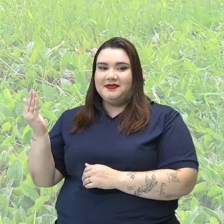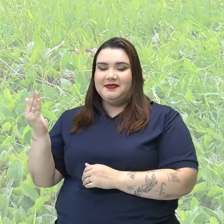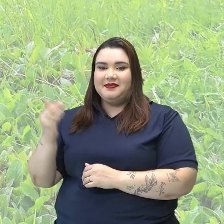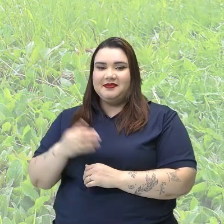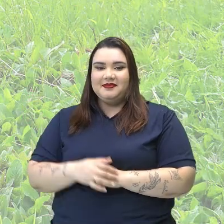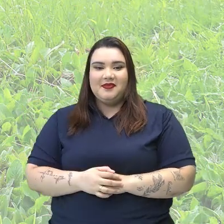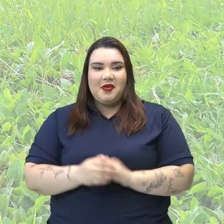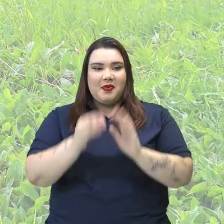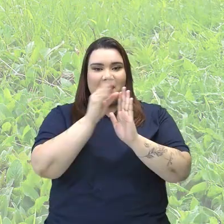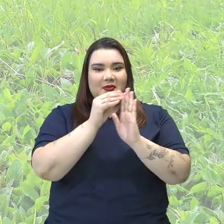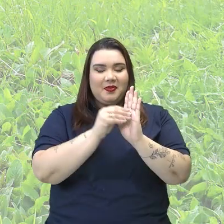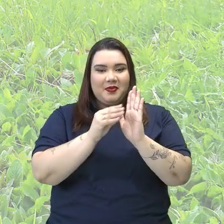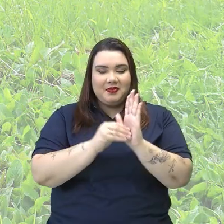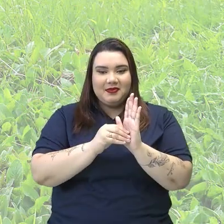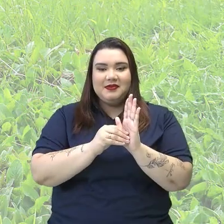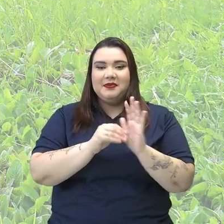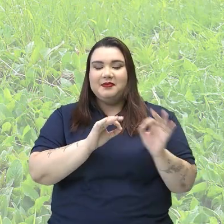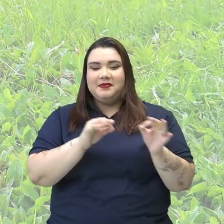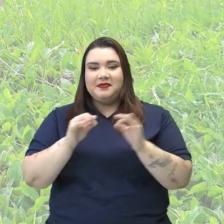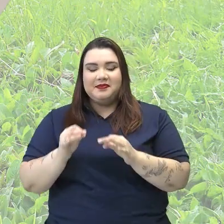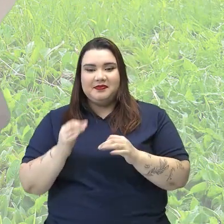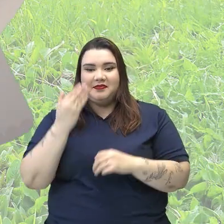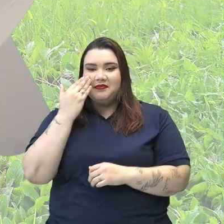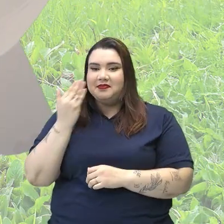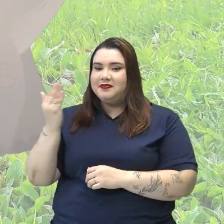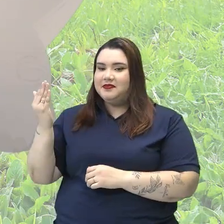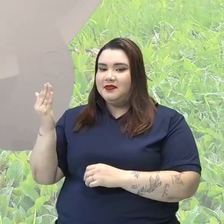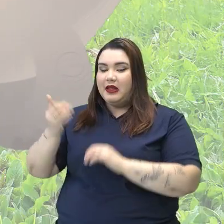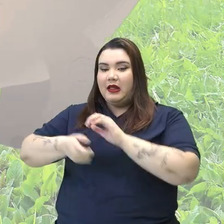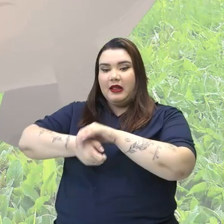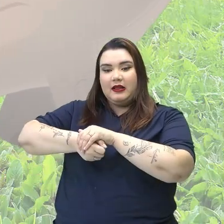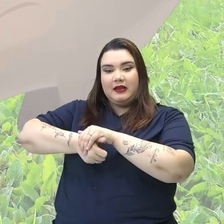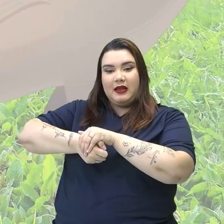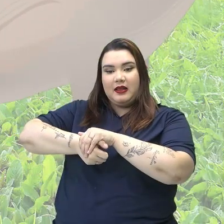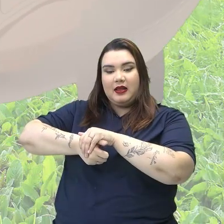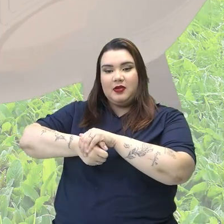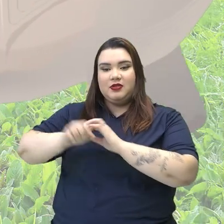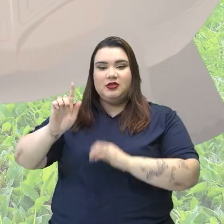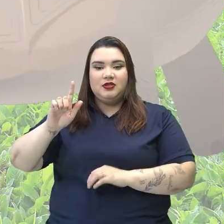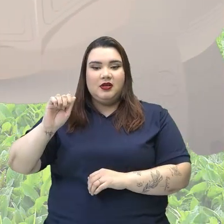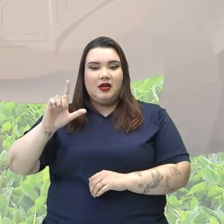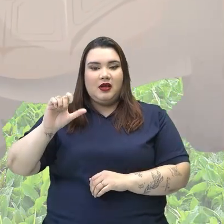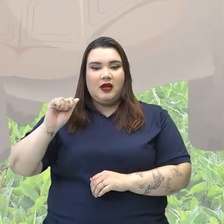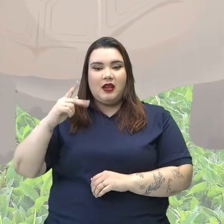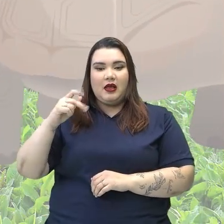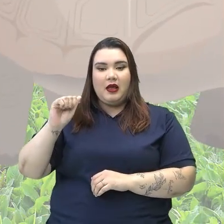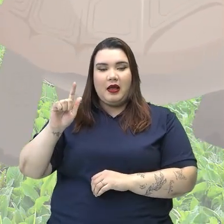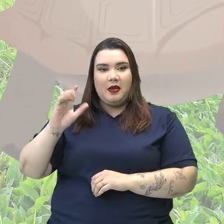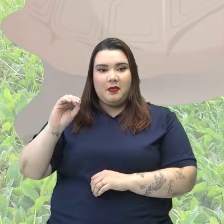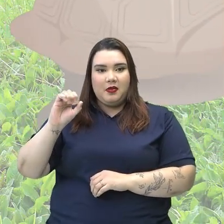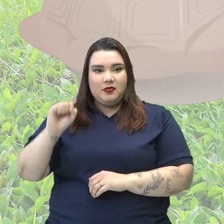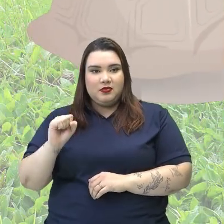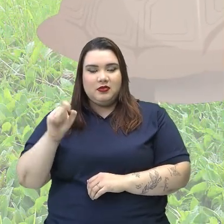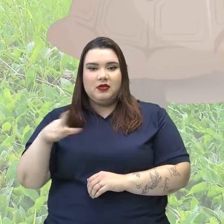do nosso conteúdo, do nosso tema da evolução, que é a tartaruga de Galápagos, né? Ela é um personagem aí da obra de